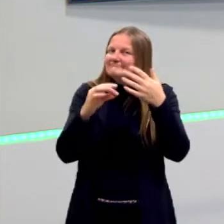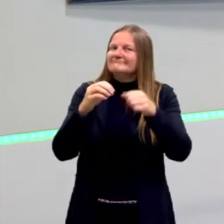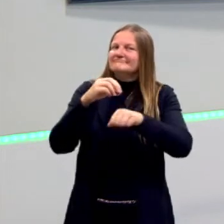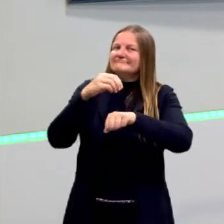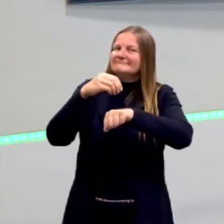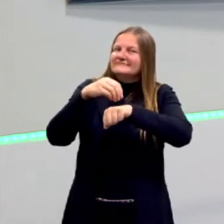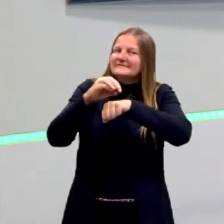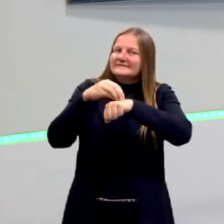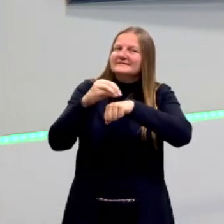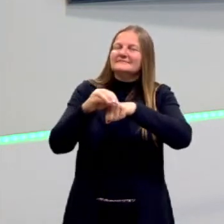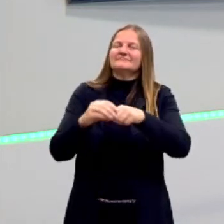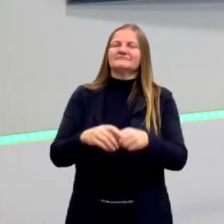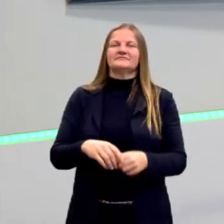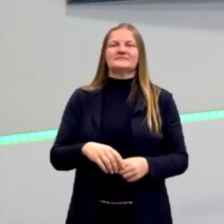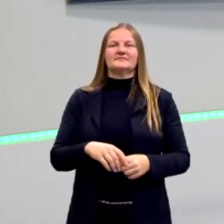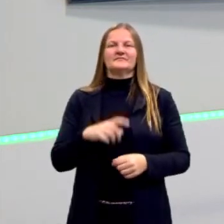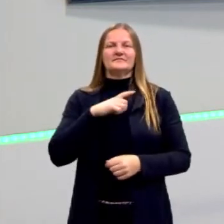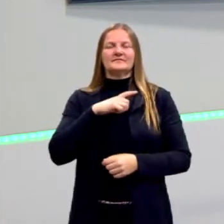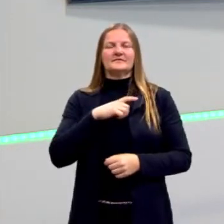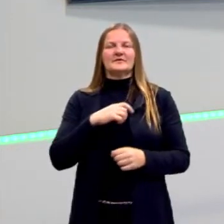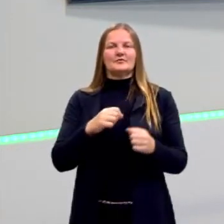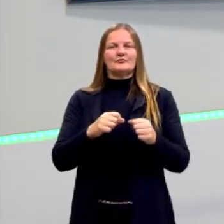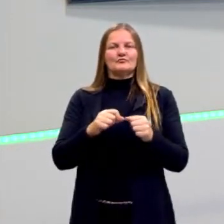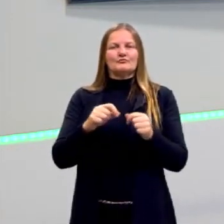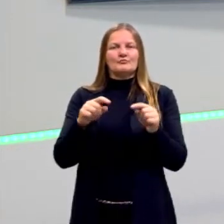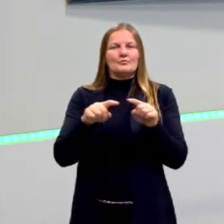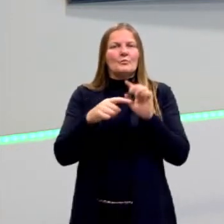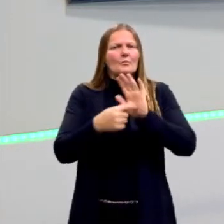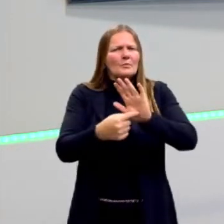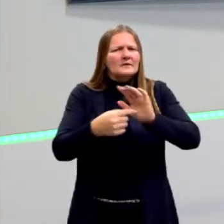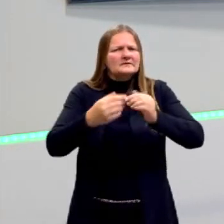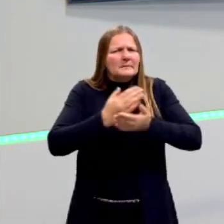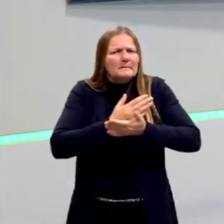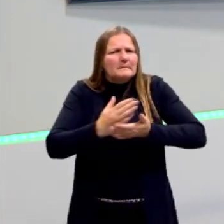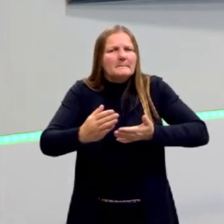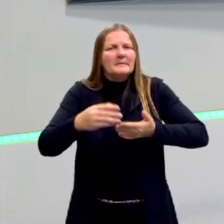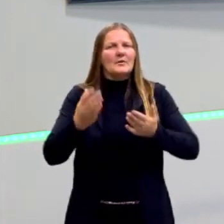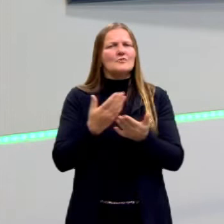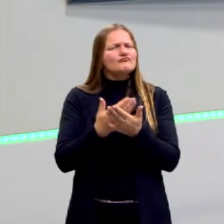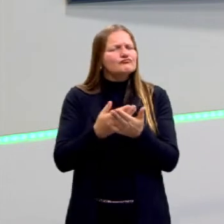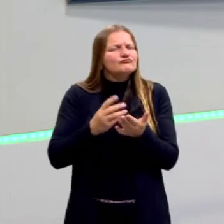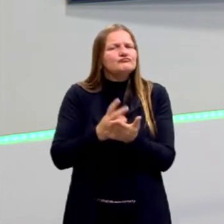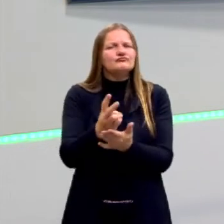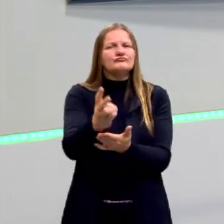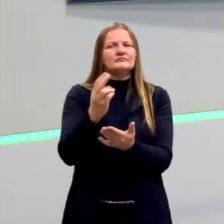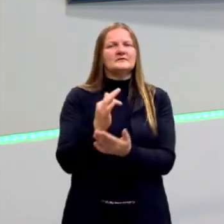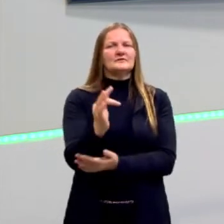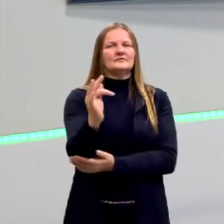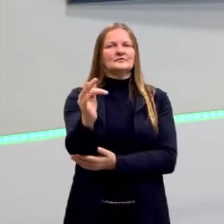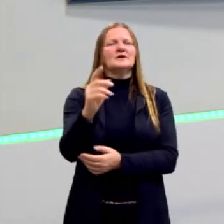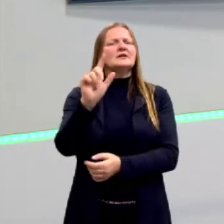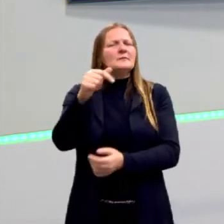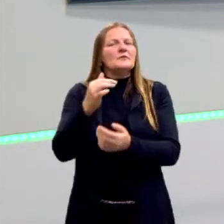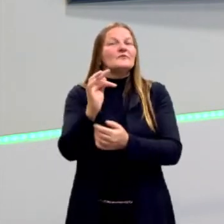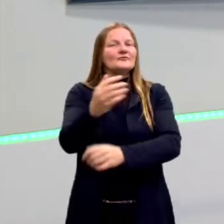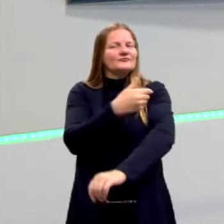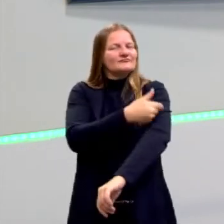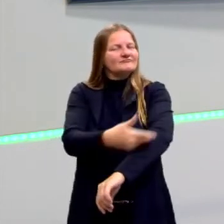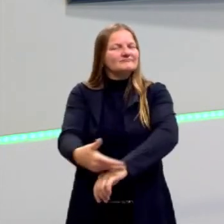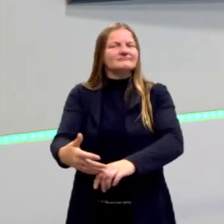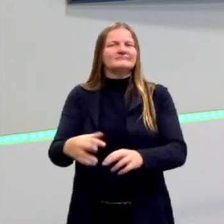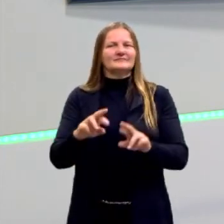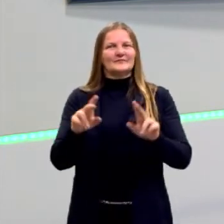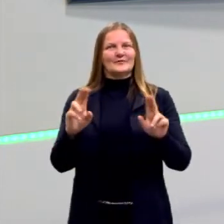aos poucos a gente vai ter bastante essa grandeza a partir de agora então a gente vai se acostumar me com esses nomes